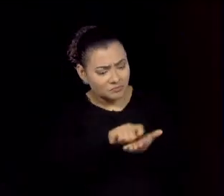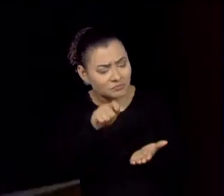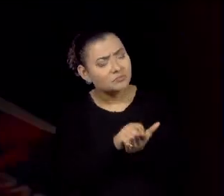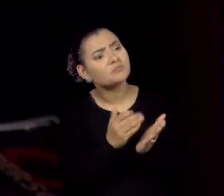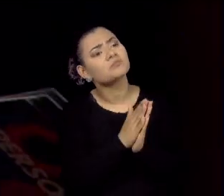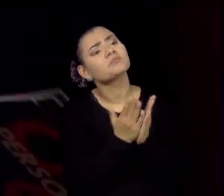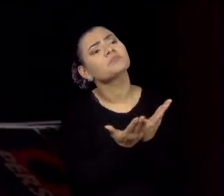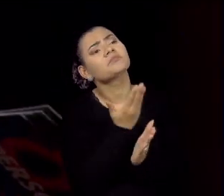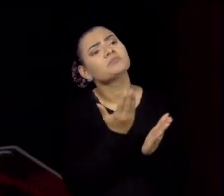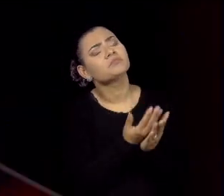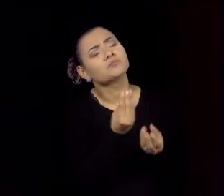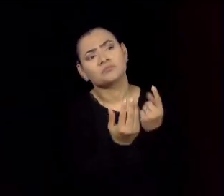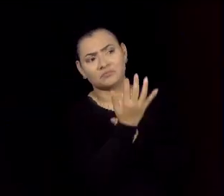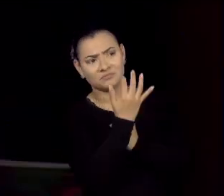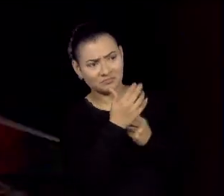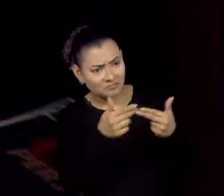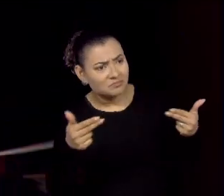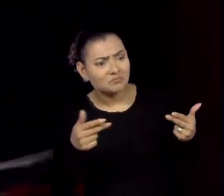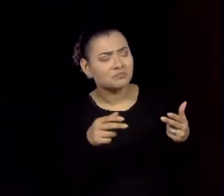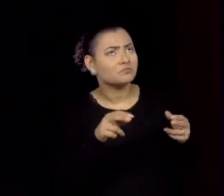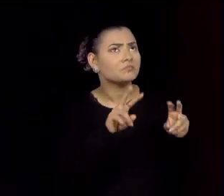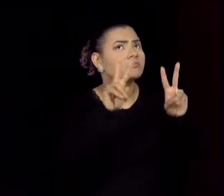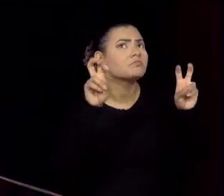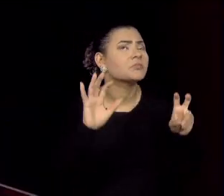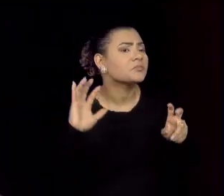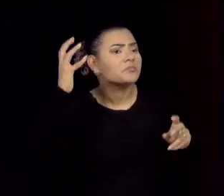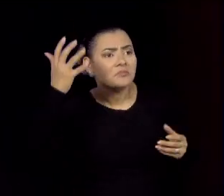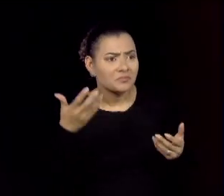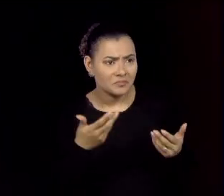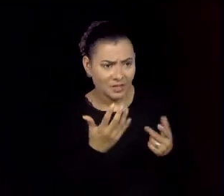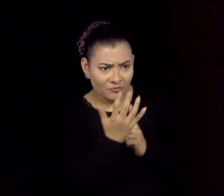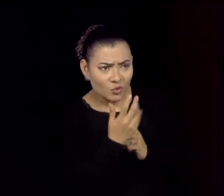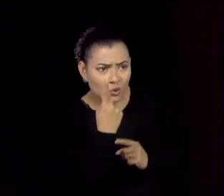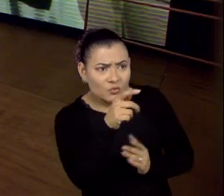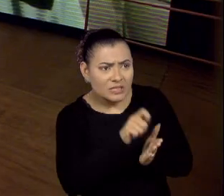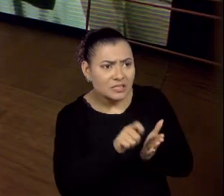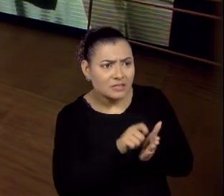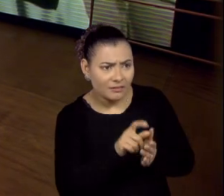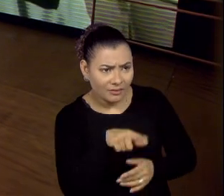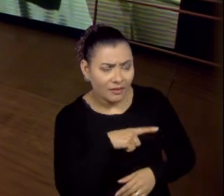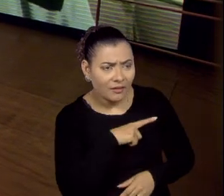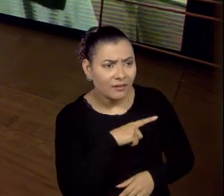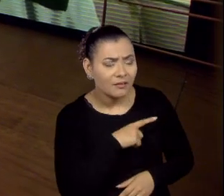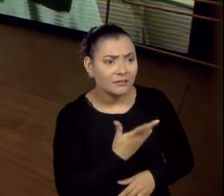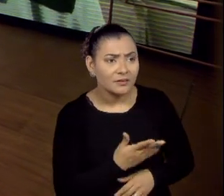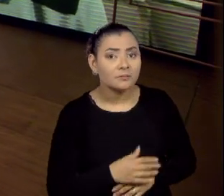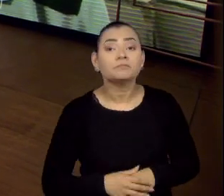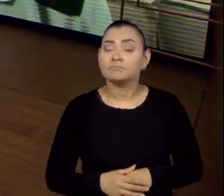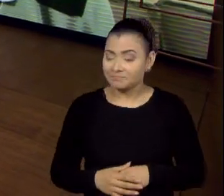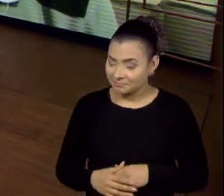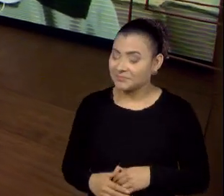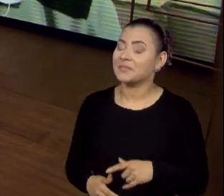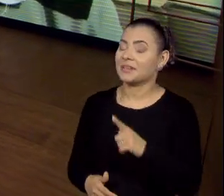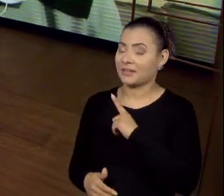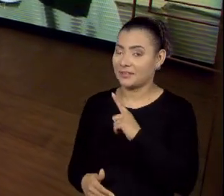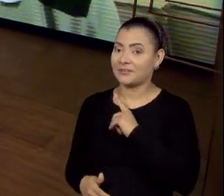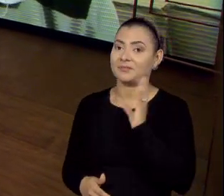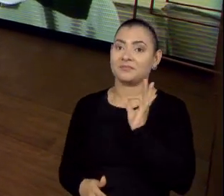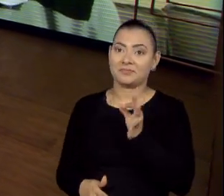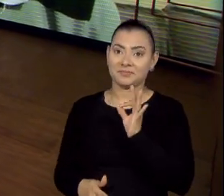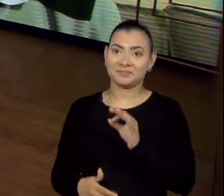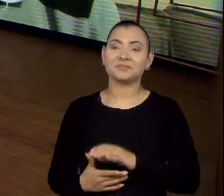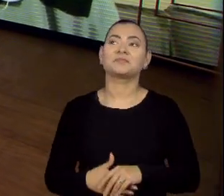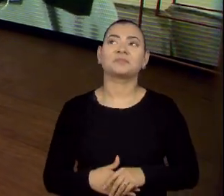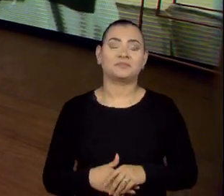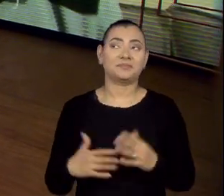livro? Houve algum tipo de impulso? Houve um fato? Houve um acontecimento? O que foi? Houve um grande